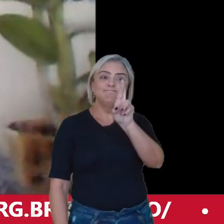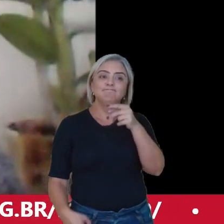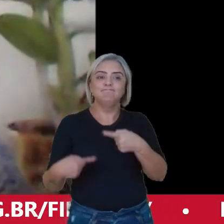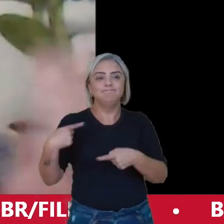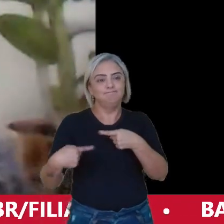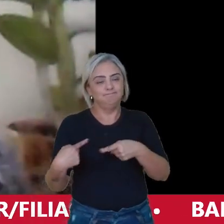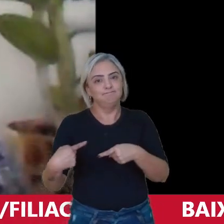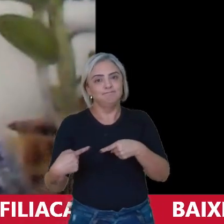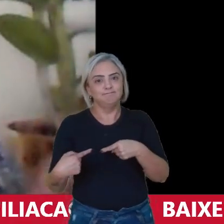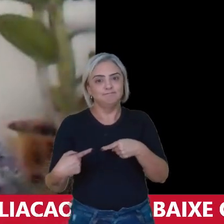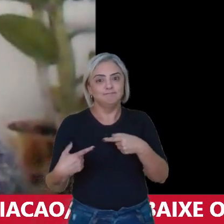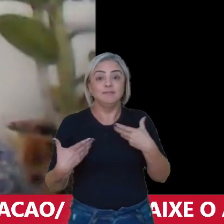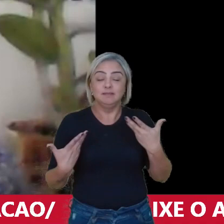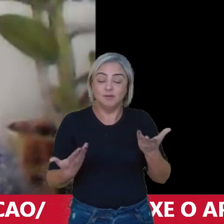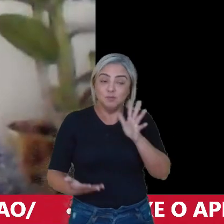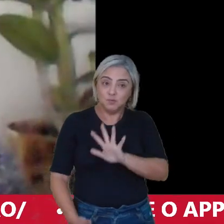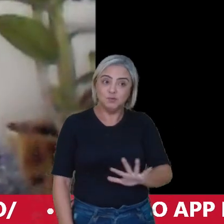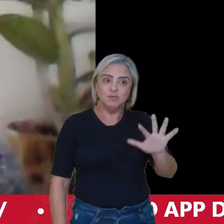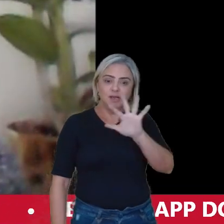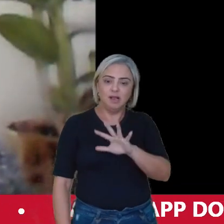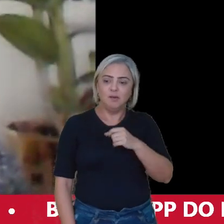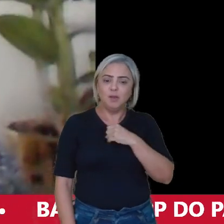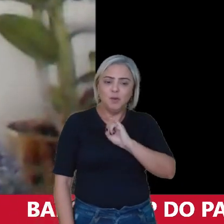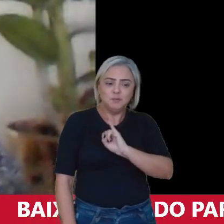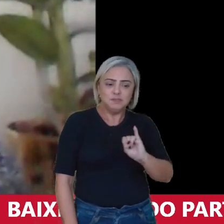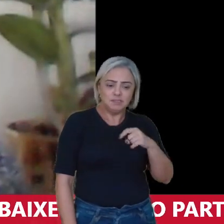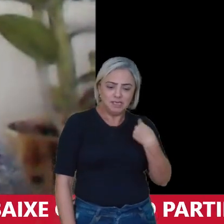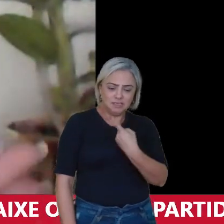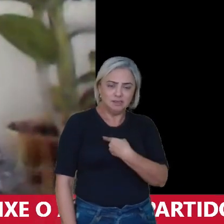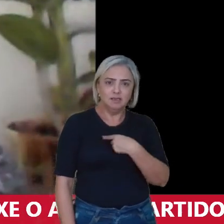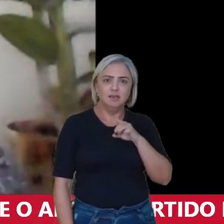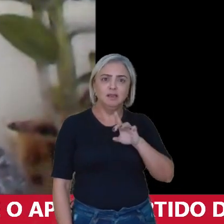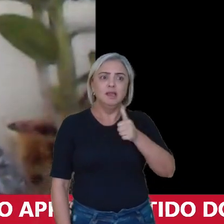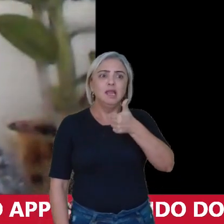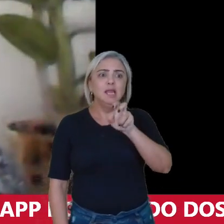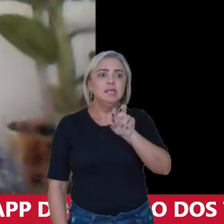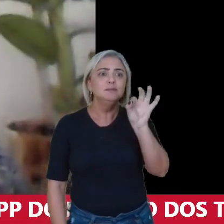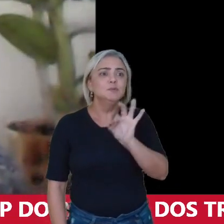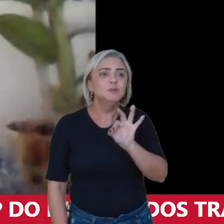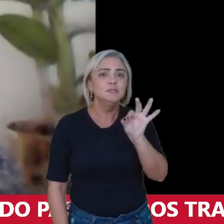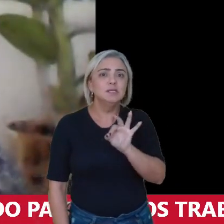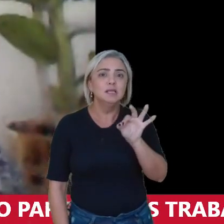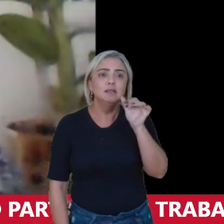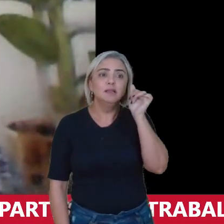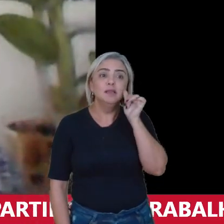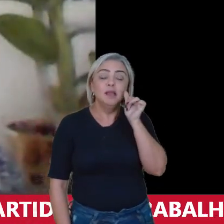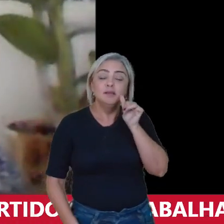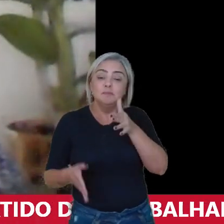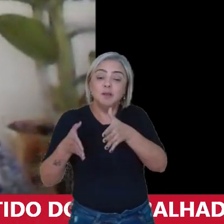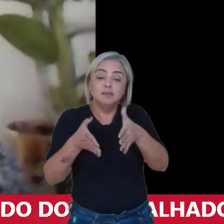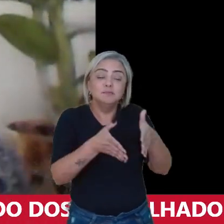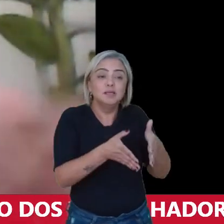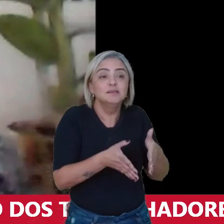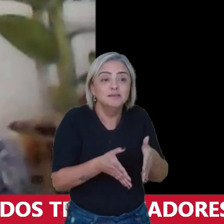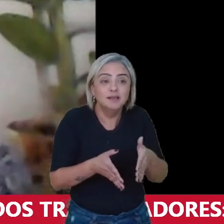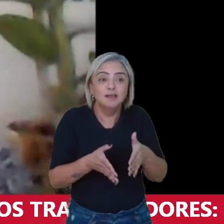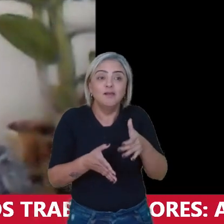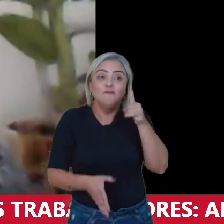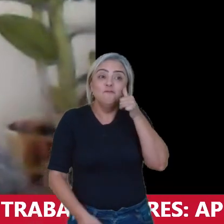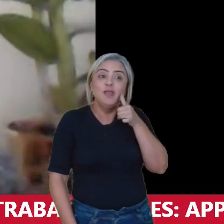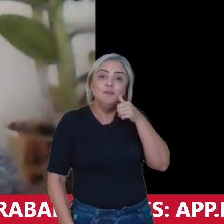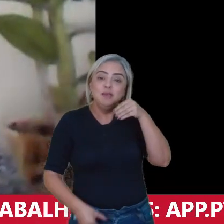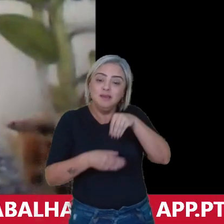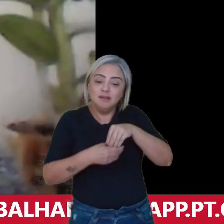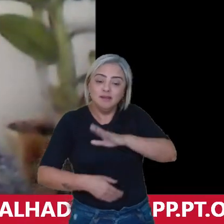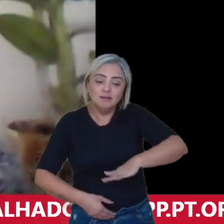políticas. Então, a grosso modo, é como se a gente tivesse apenas 15% de participação feminina